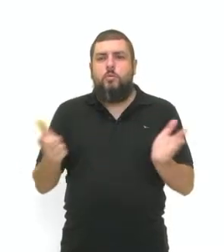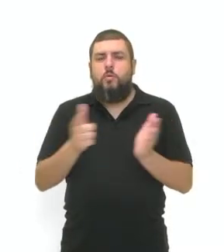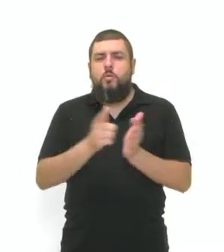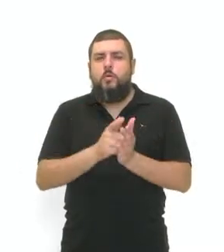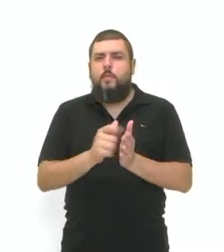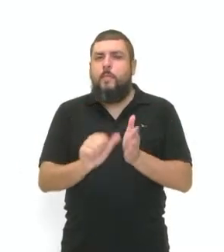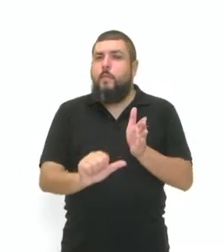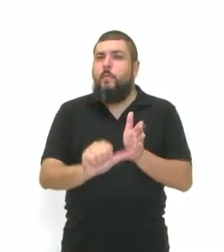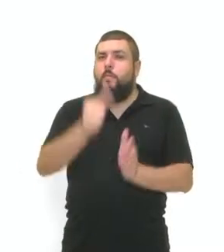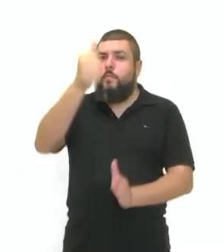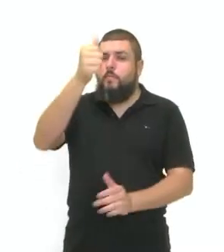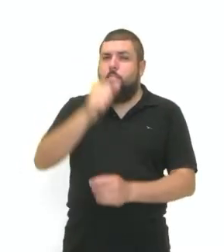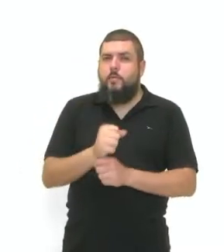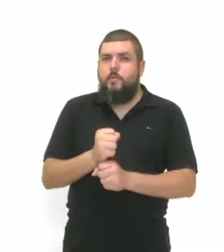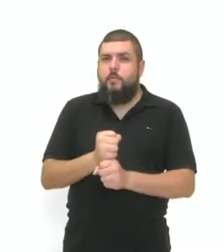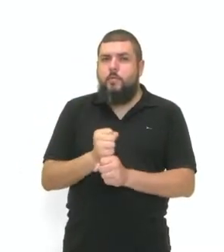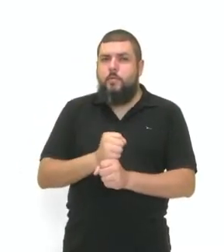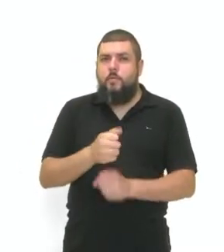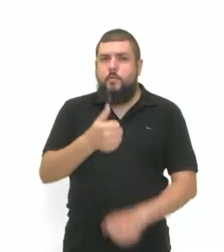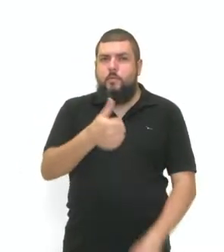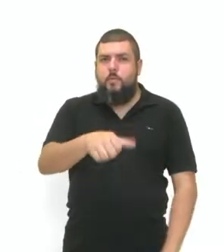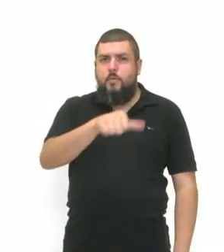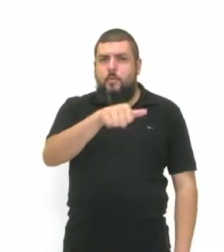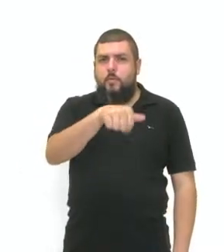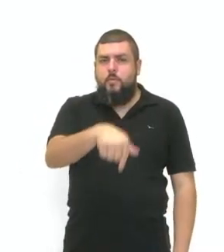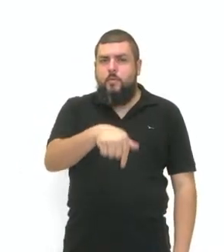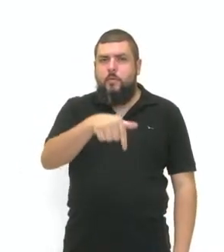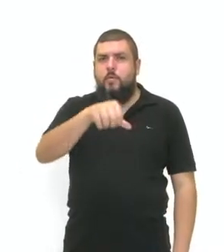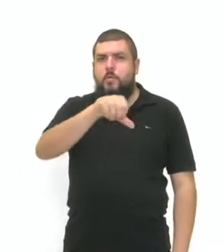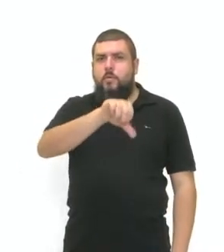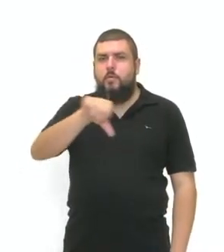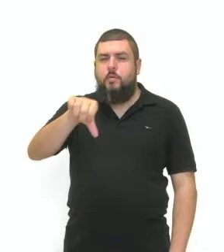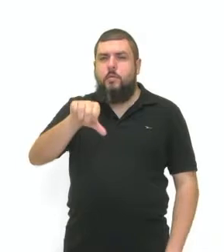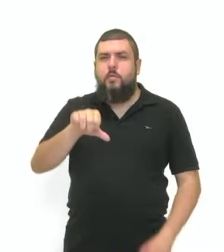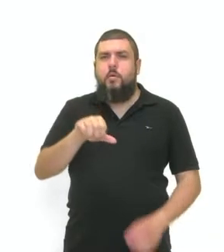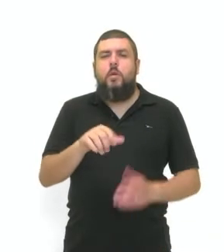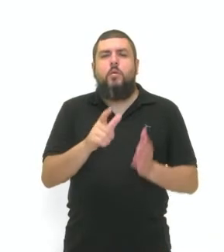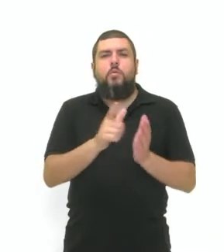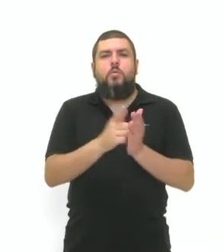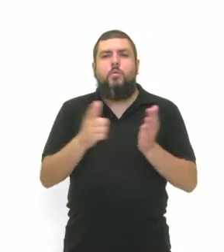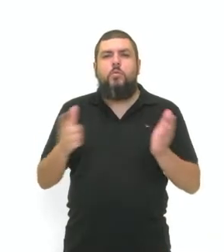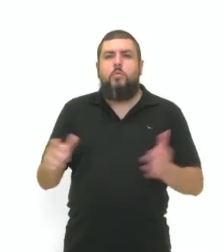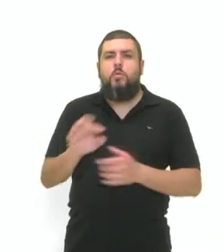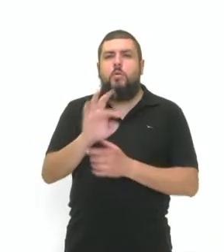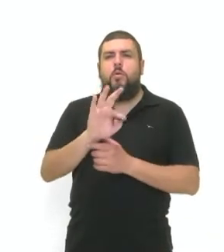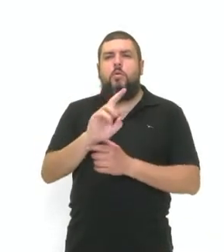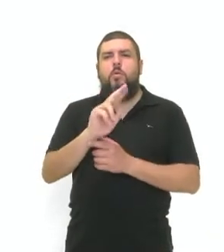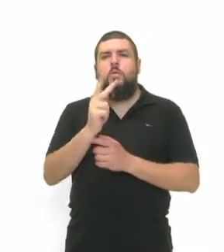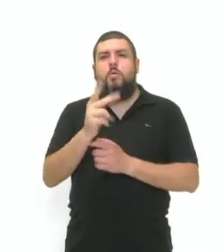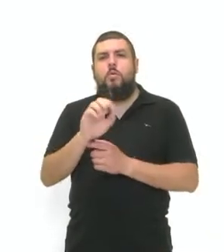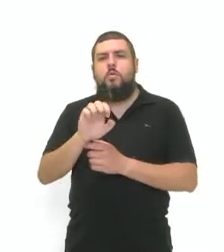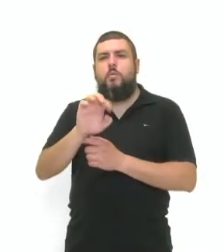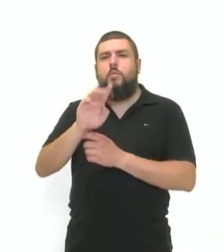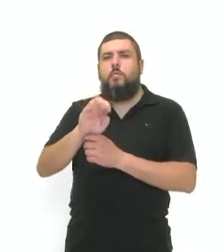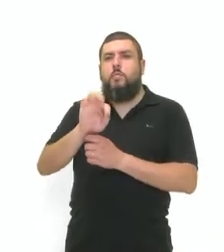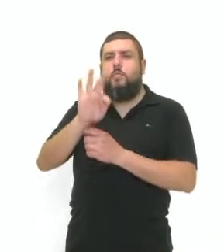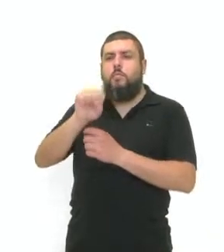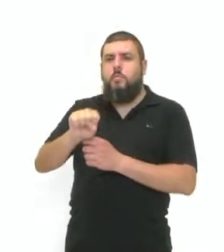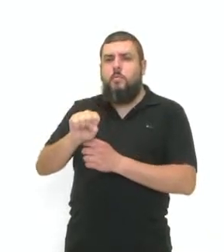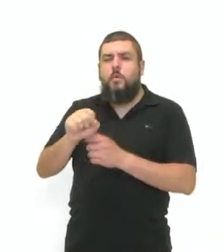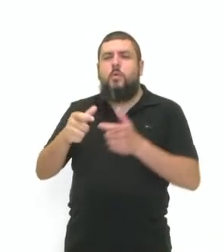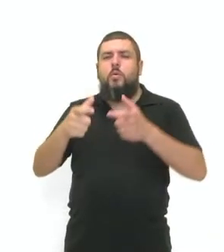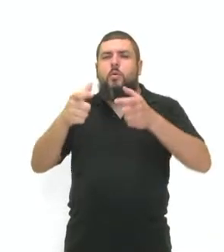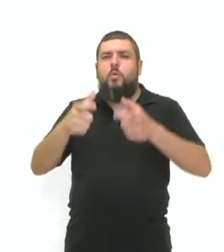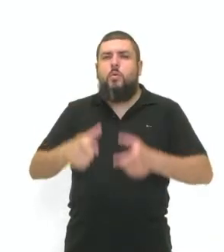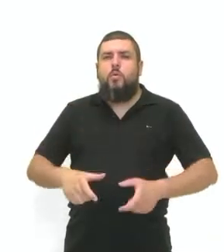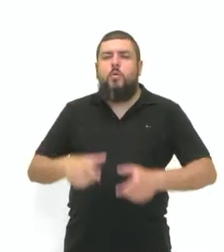em 1799, no jornal Debates, publicado em Paris. Então, retomando